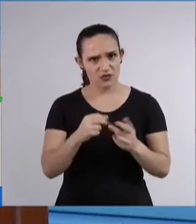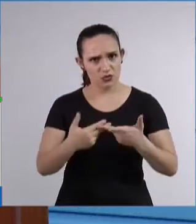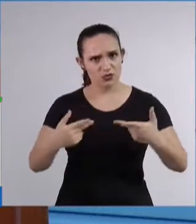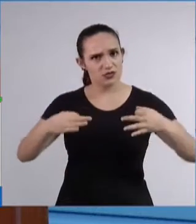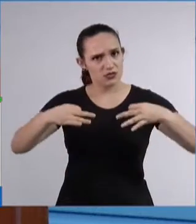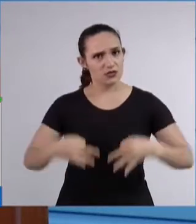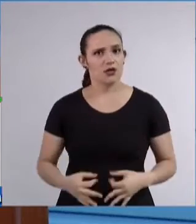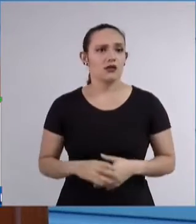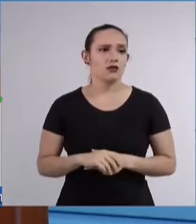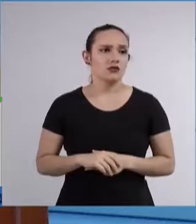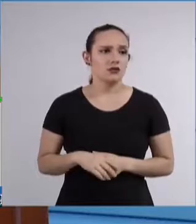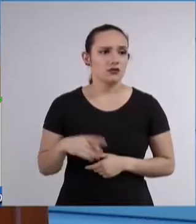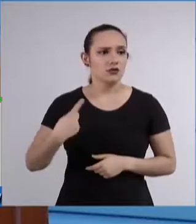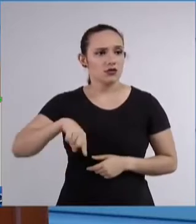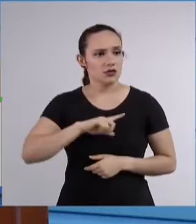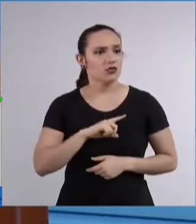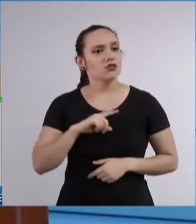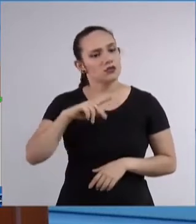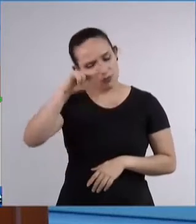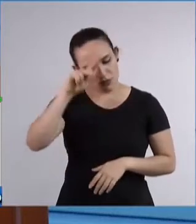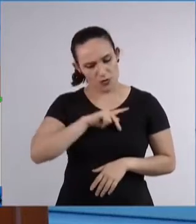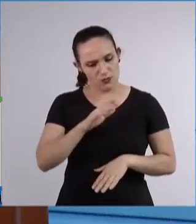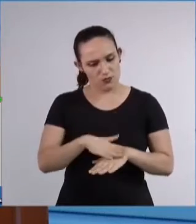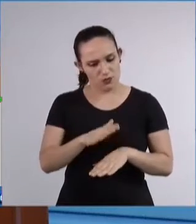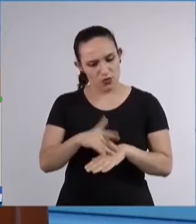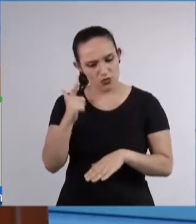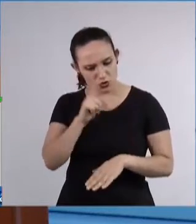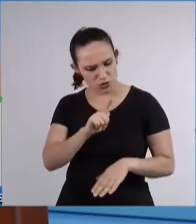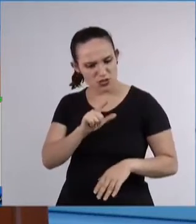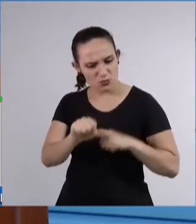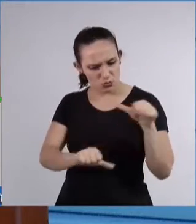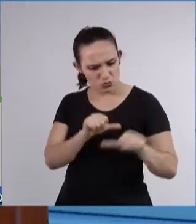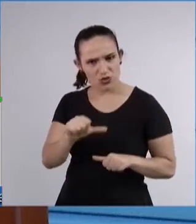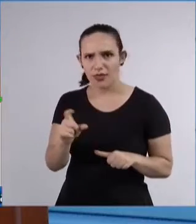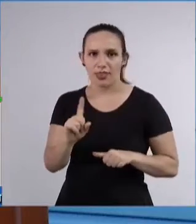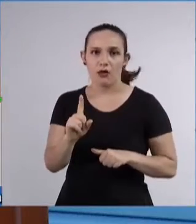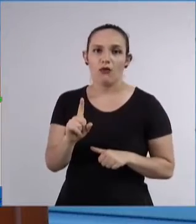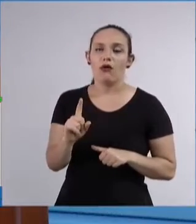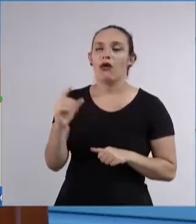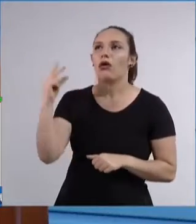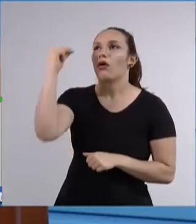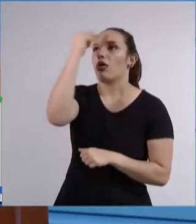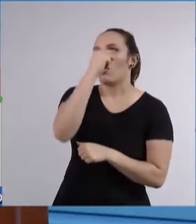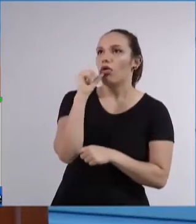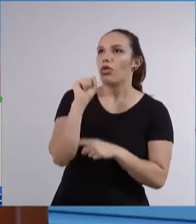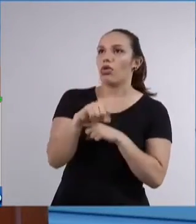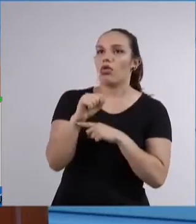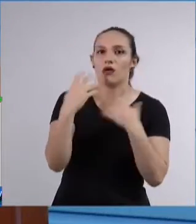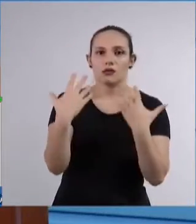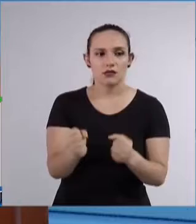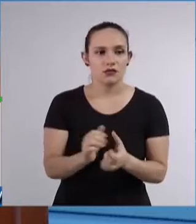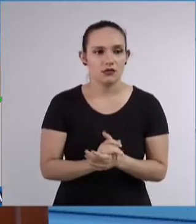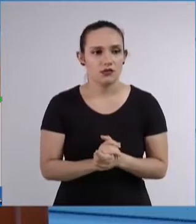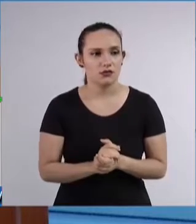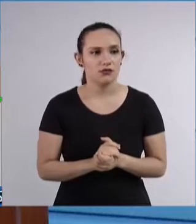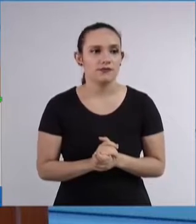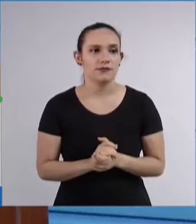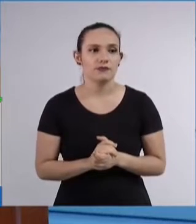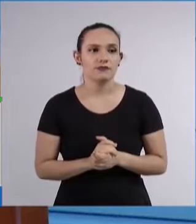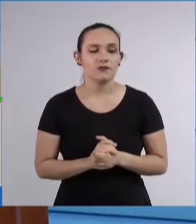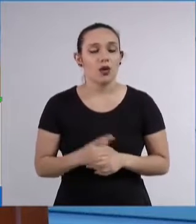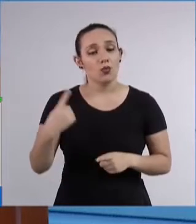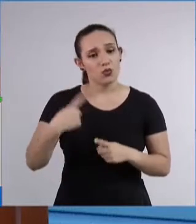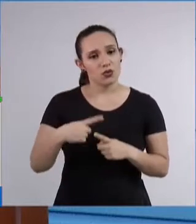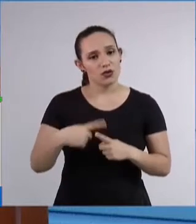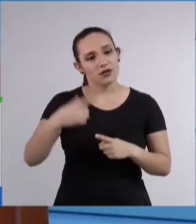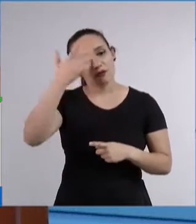que sejamos sujeitos da nossa história e não objeto de uma história que querem construir. Porque o homem tem que ser julgado, deputado